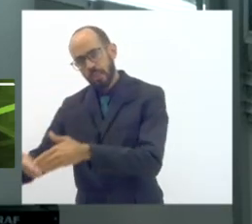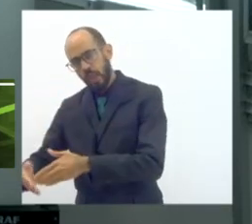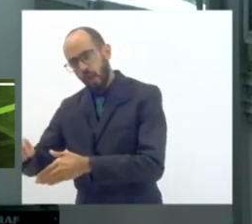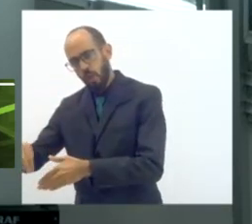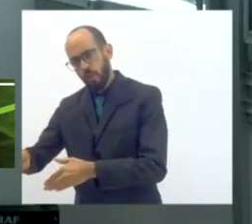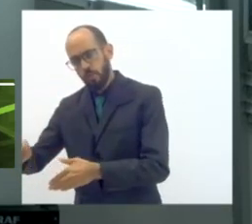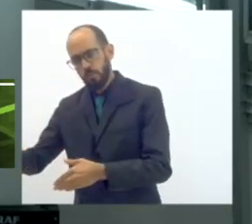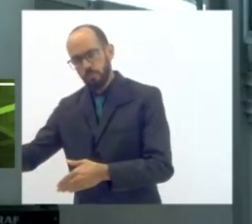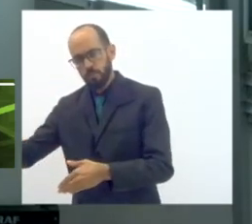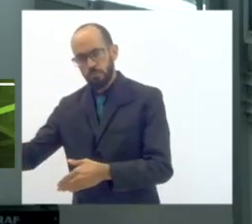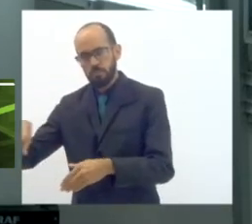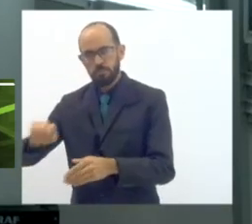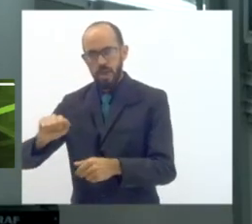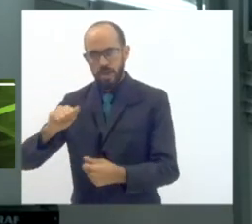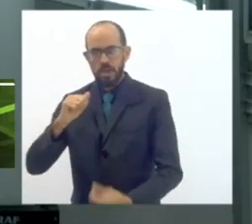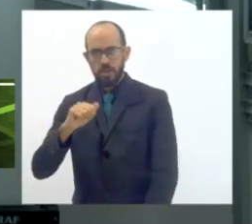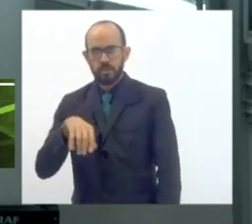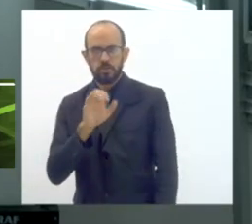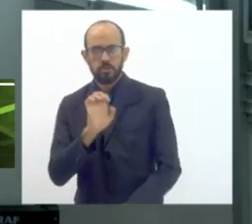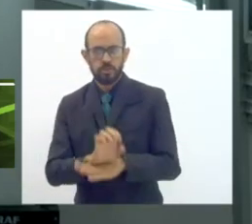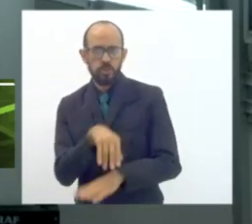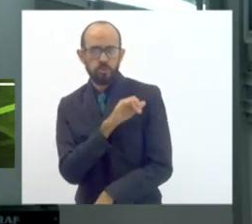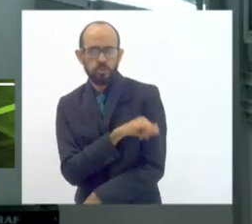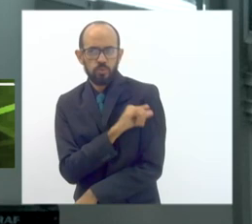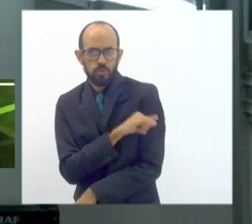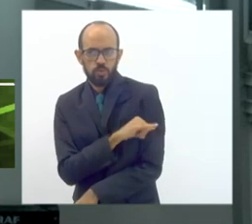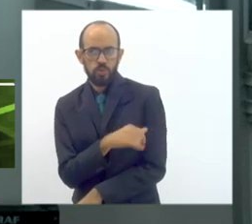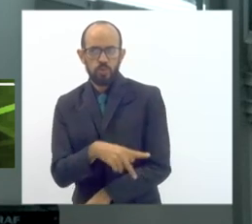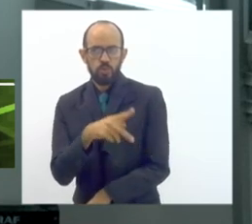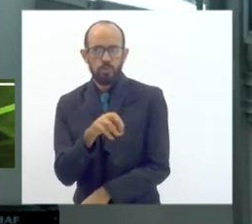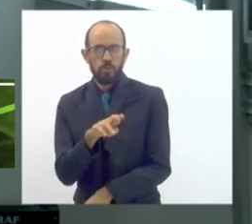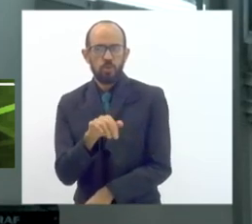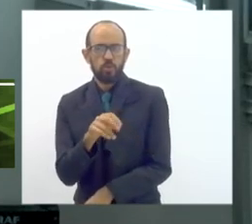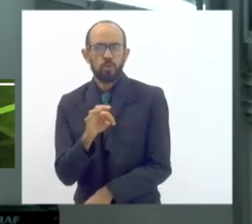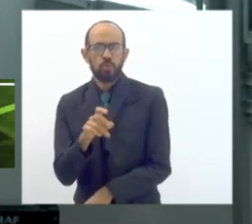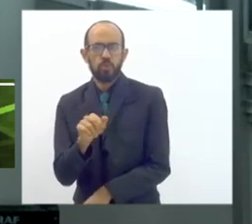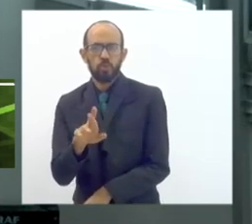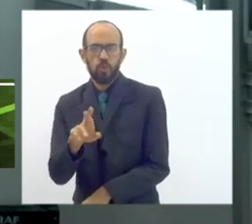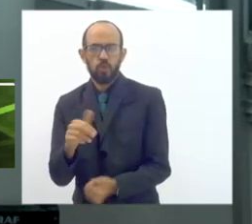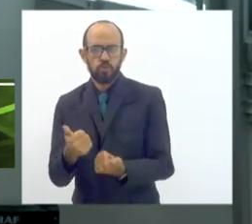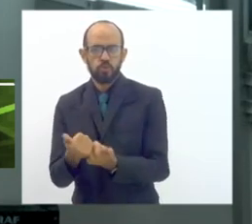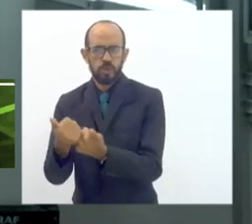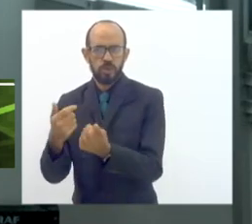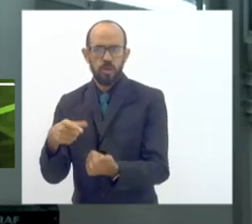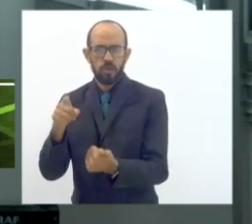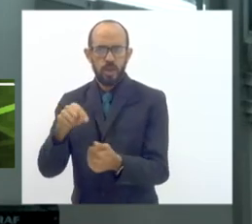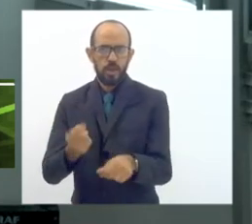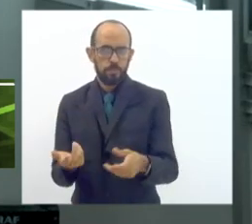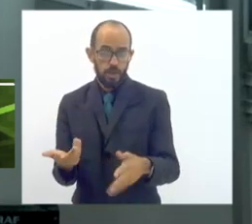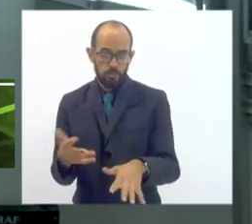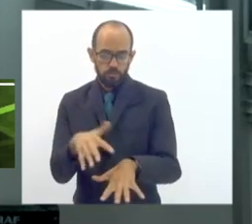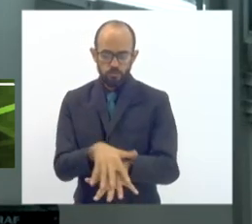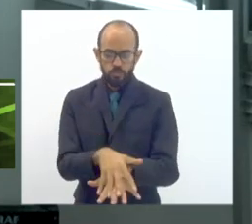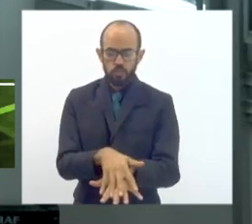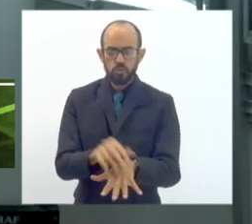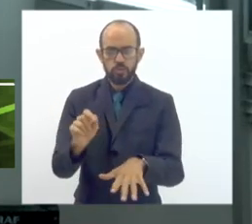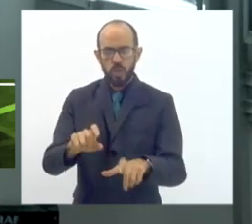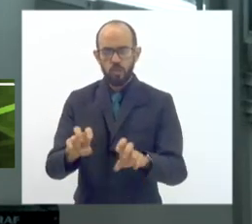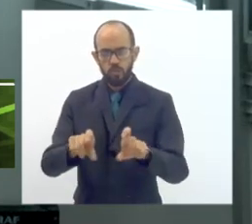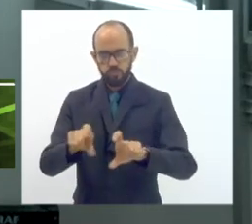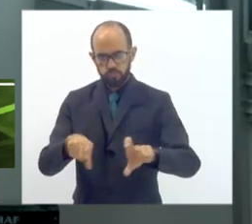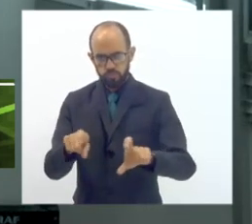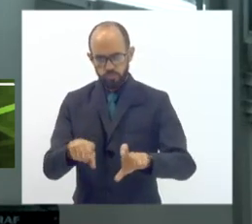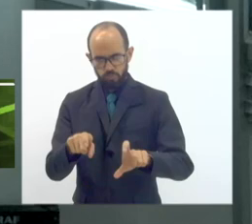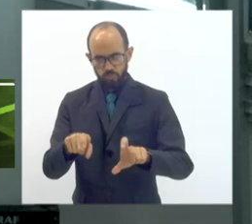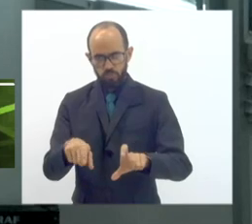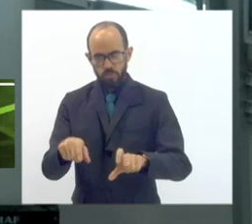regiões rurais do estado. Produtor sustentável. Este programa levará à inclusão digital e tecnologia para 500